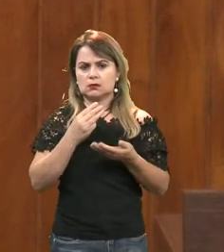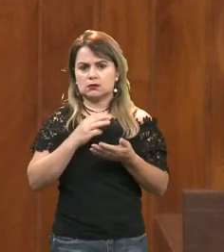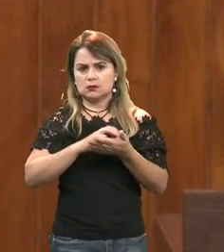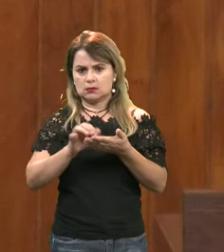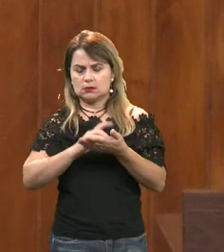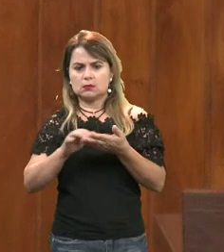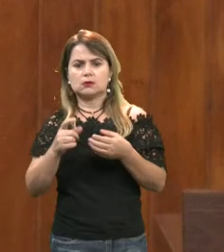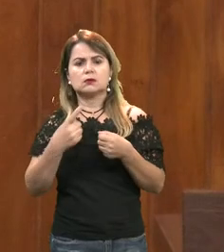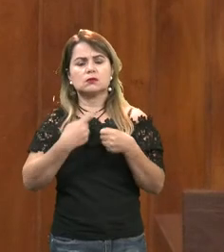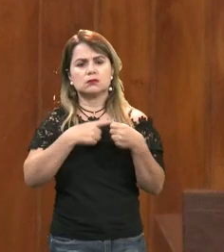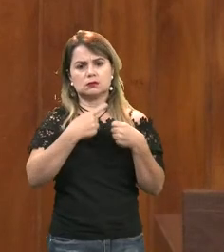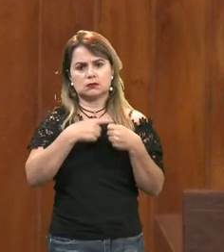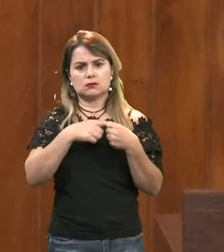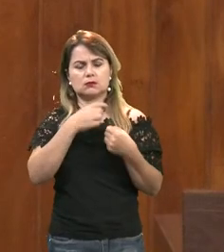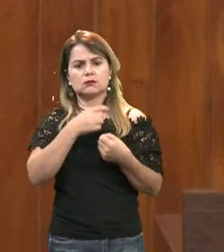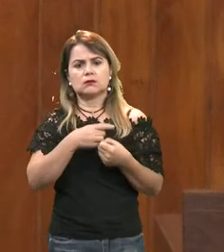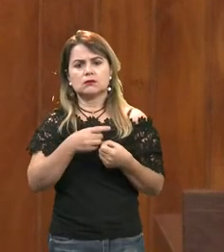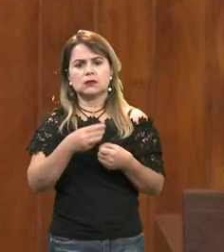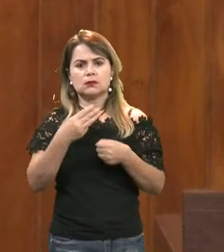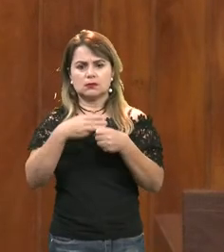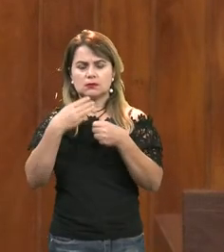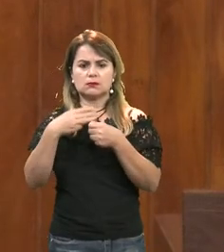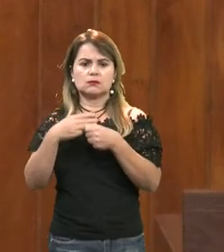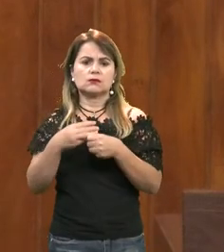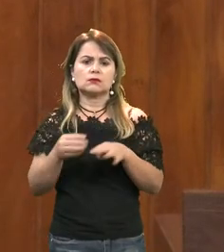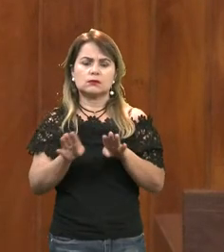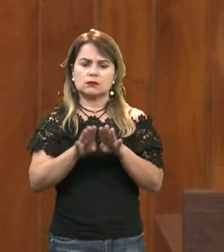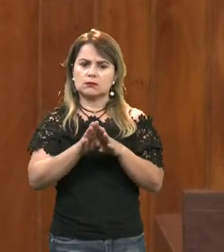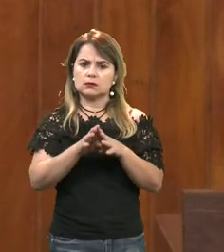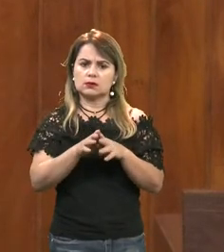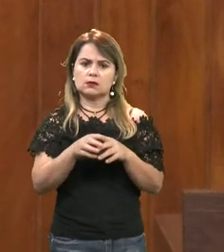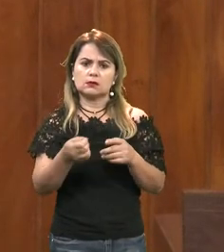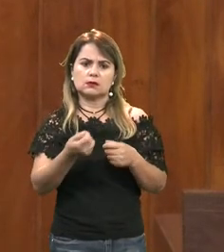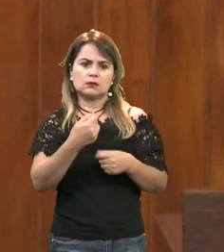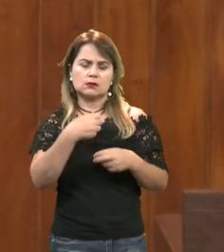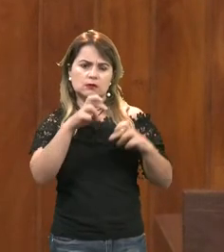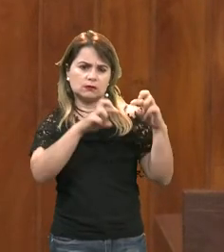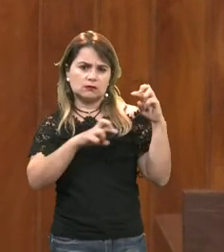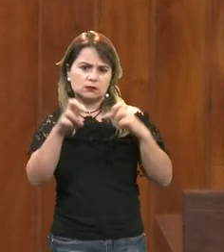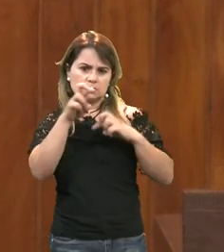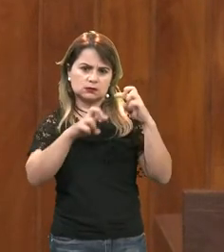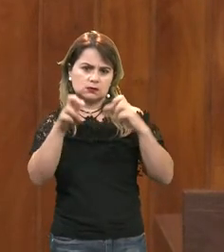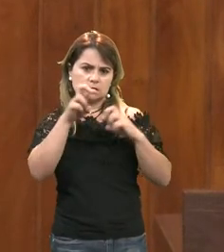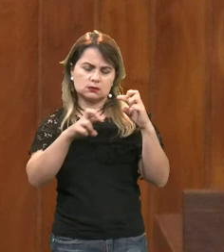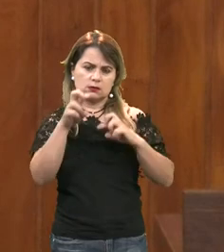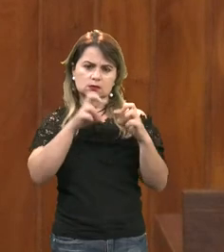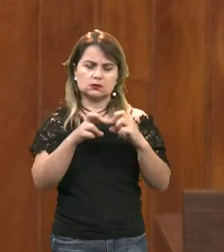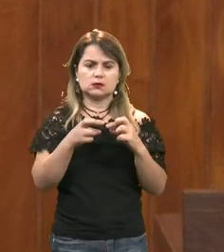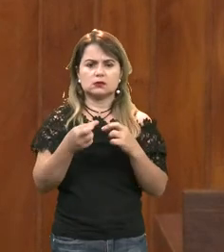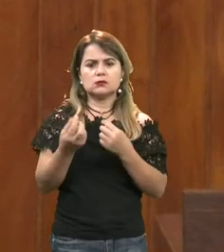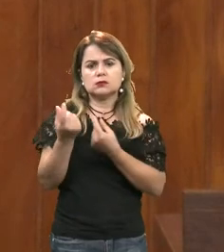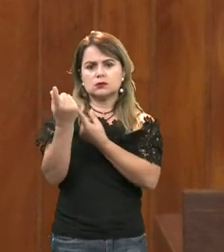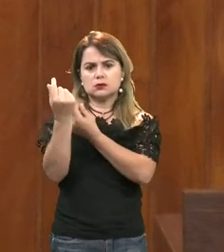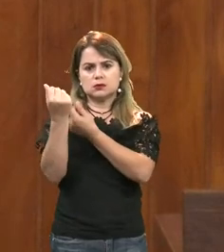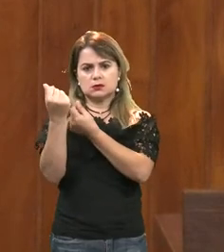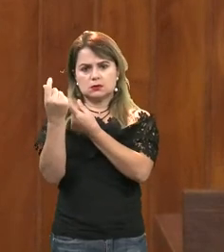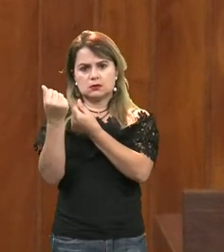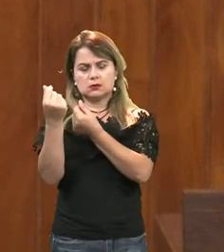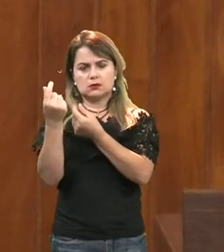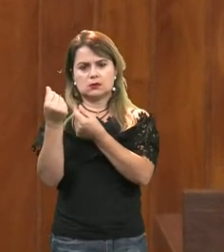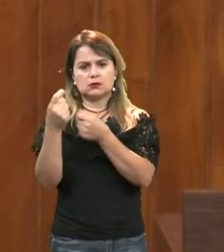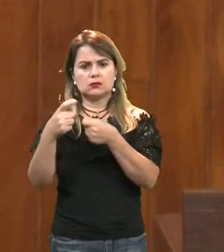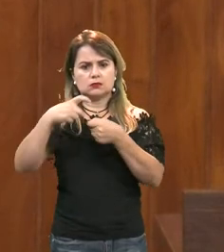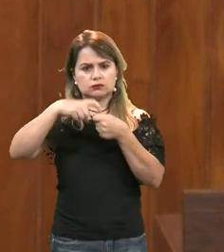Realizar o controle social por meio da fiscalização da movimentação de recursos financeiros